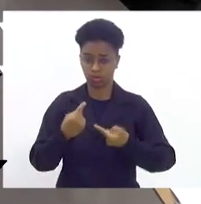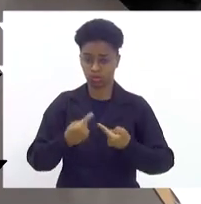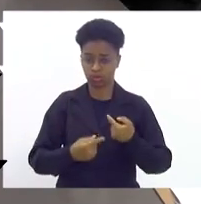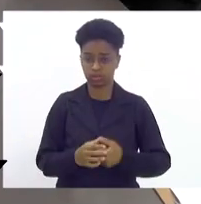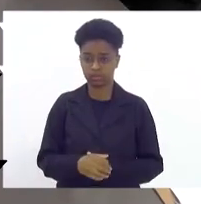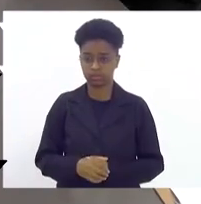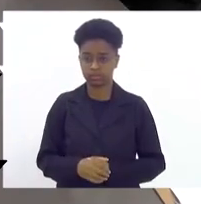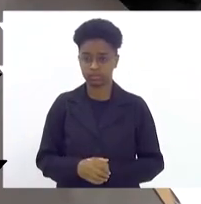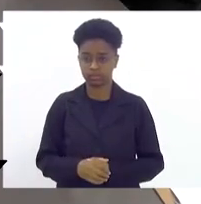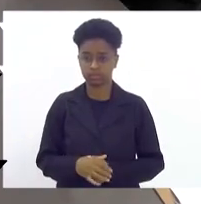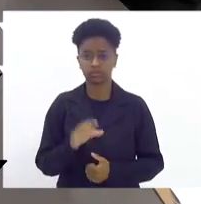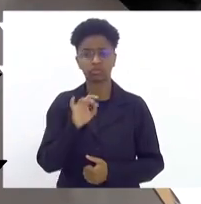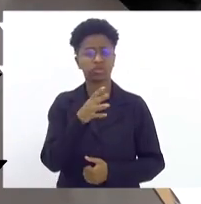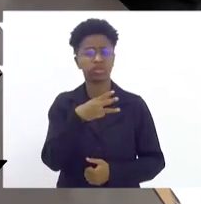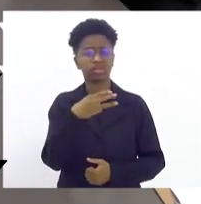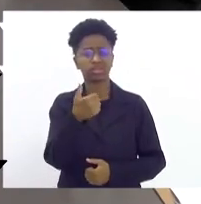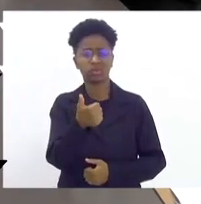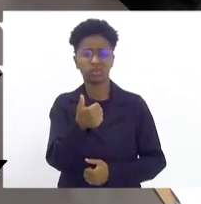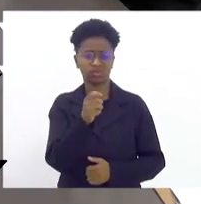não, para acabar? Oi?